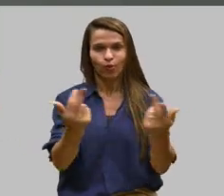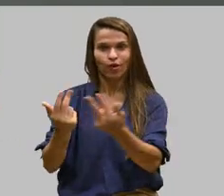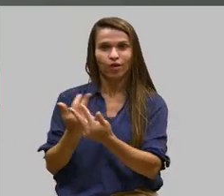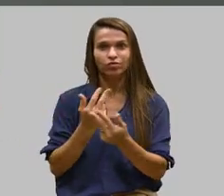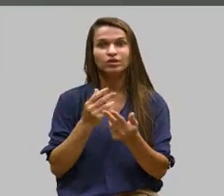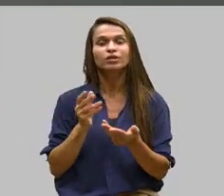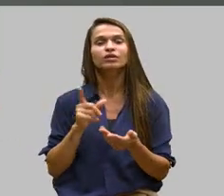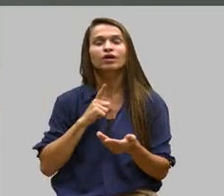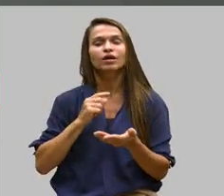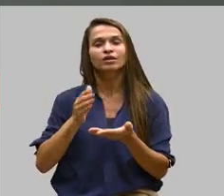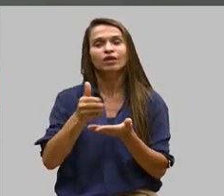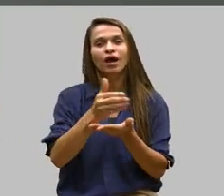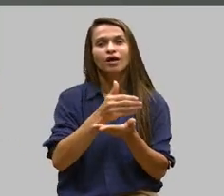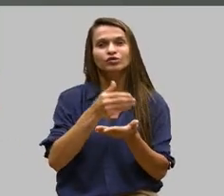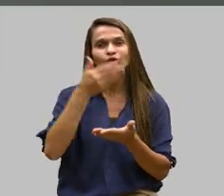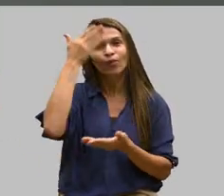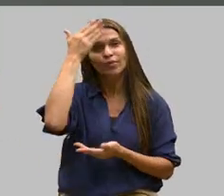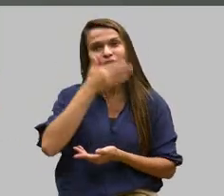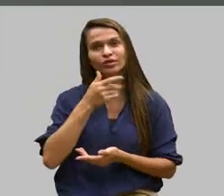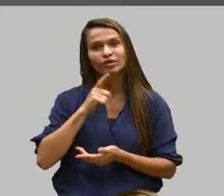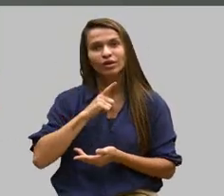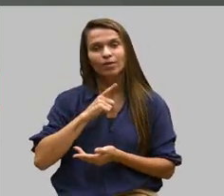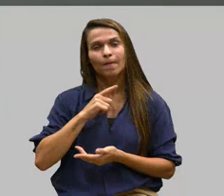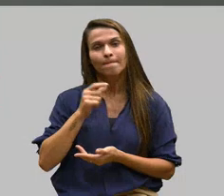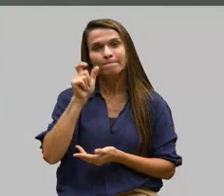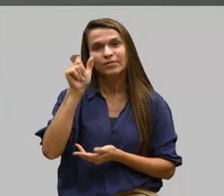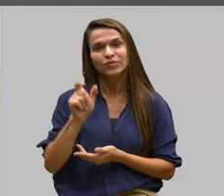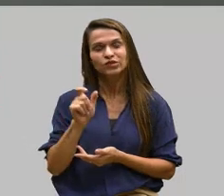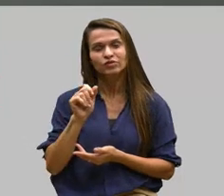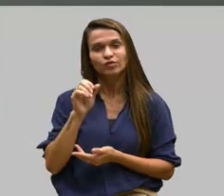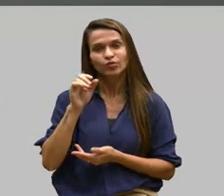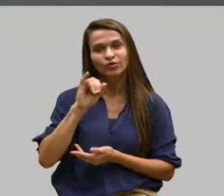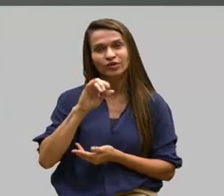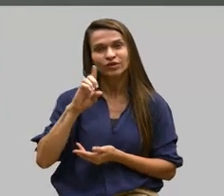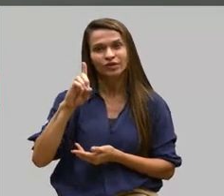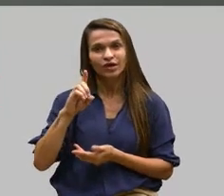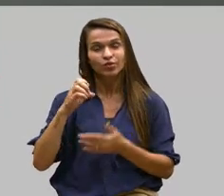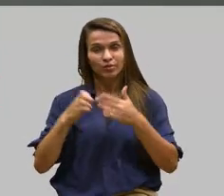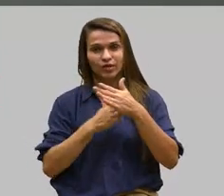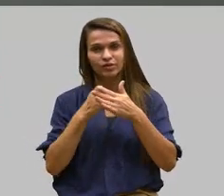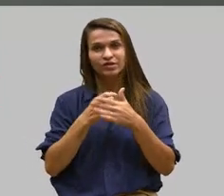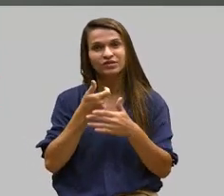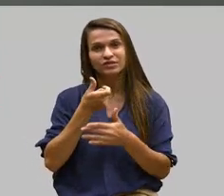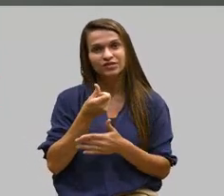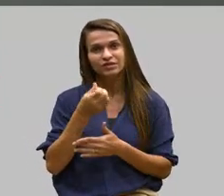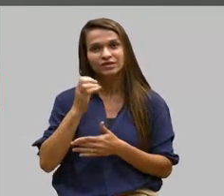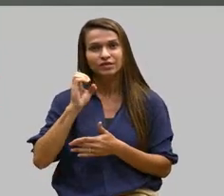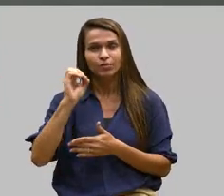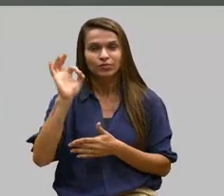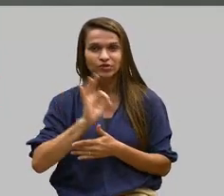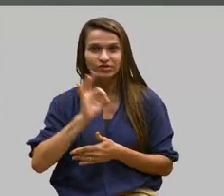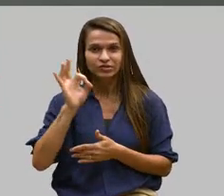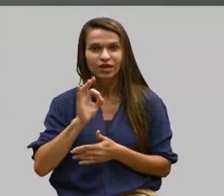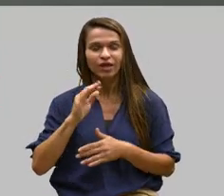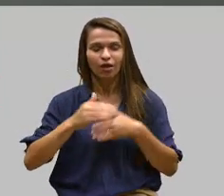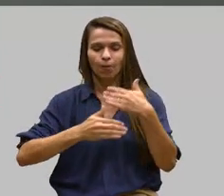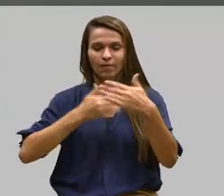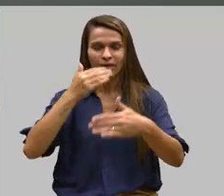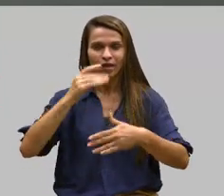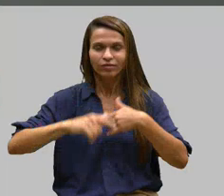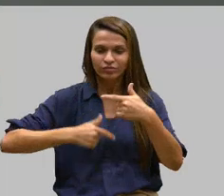tá aqui né que ter uma pessoa com deficiência intelectual numa empresa já aumenta em 60% consenso aumenta a produtividade